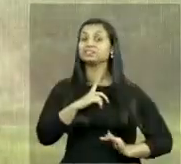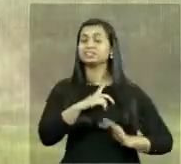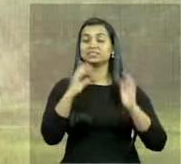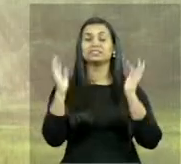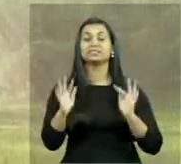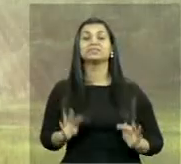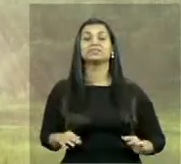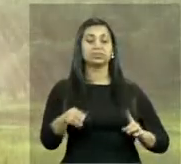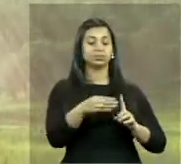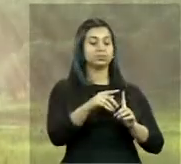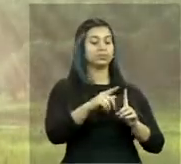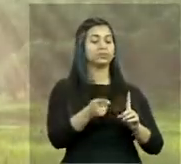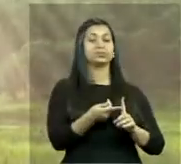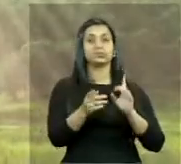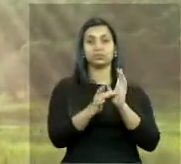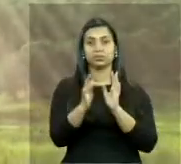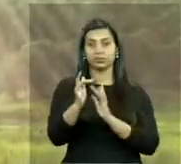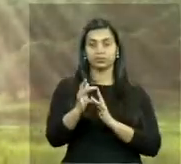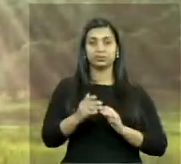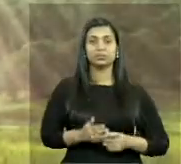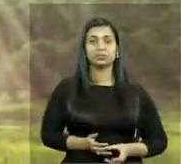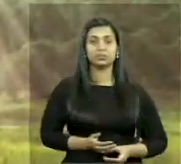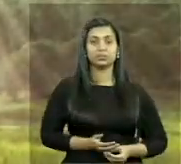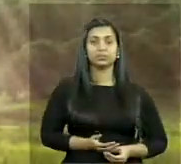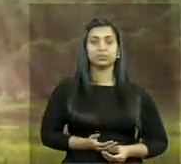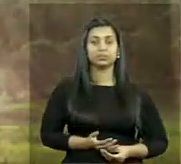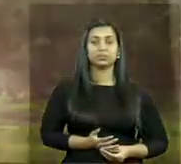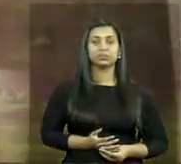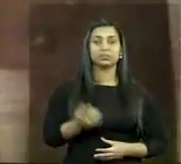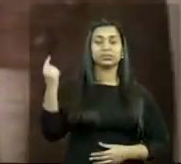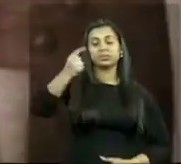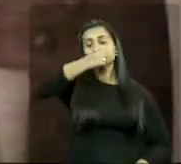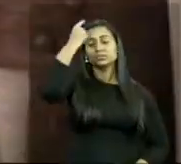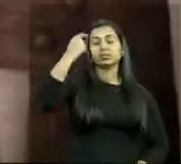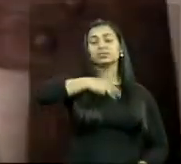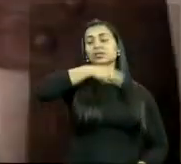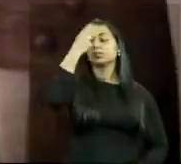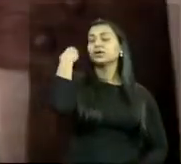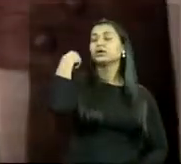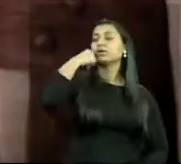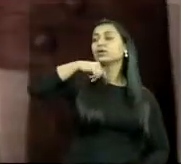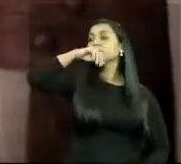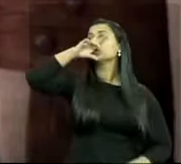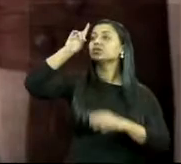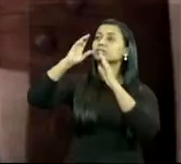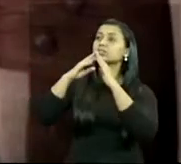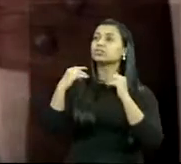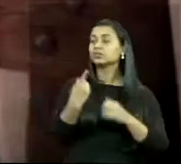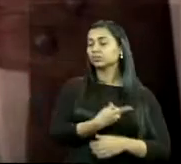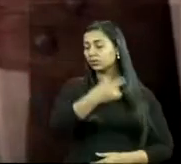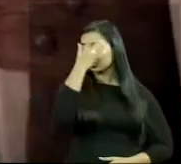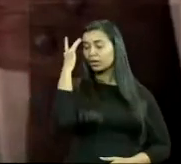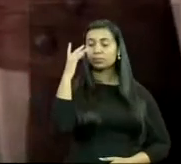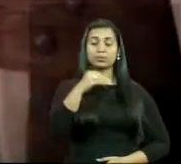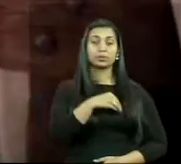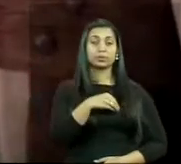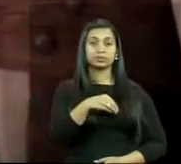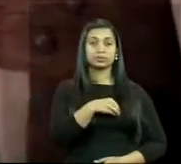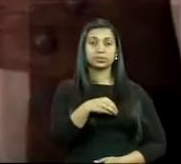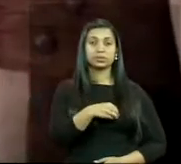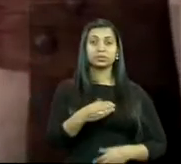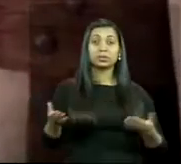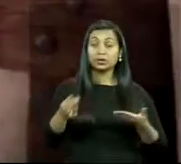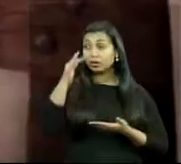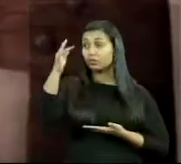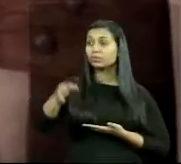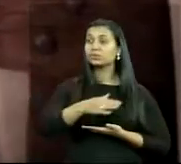sois vós entre as mulheres, e bendito é o fruto do vosso ventre, Jesus. Santa Maria, Mãe de Deus, rogai